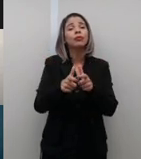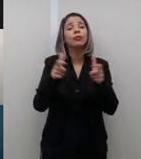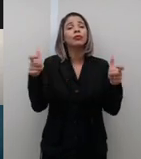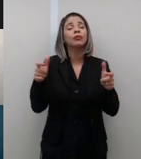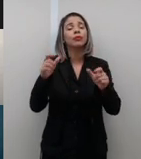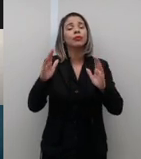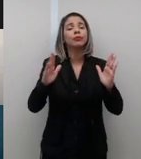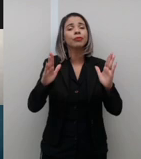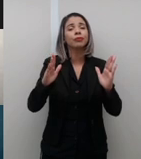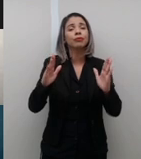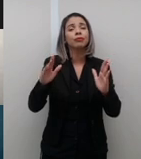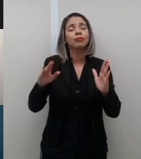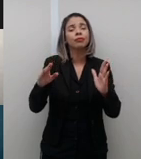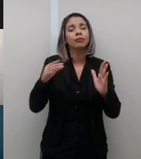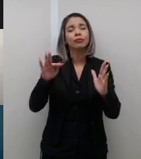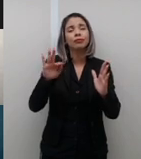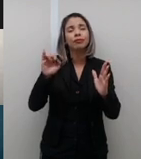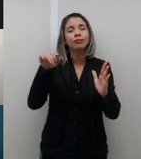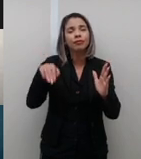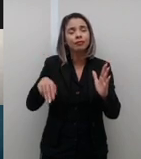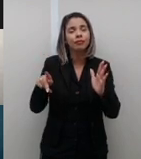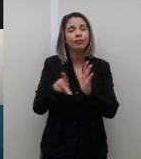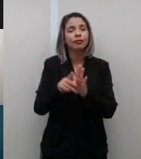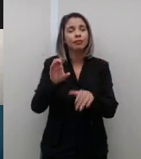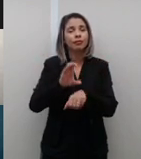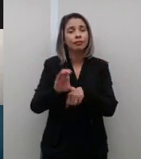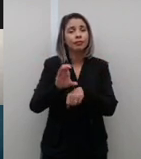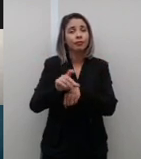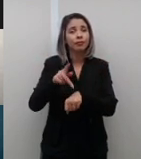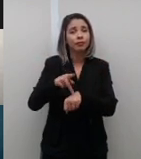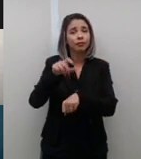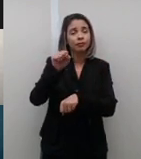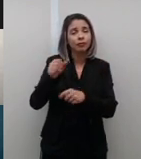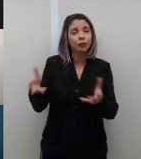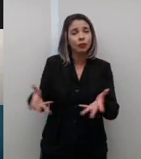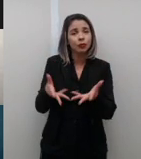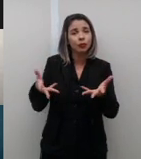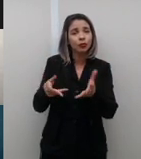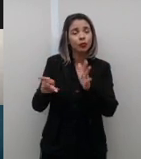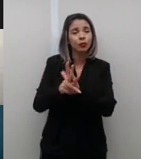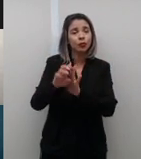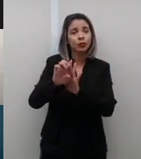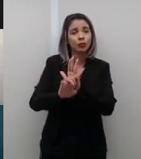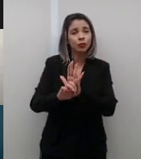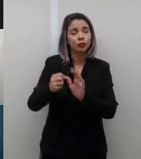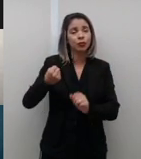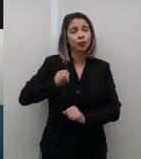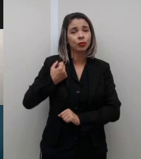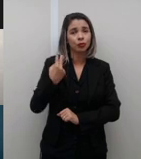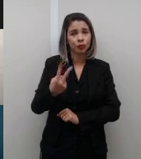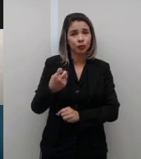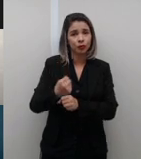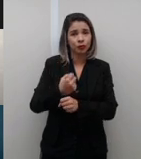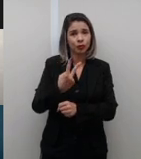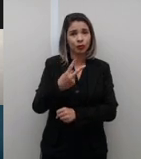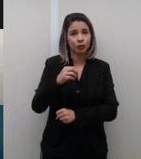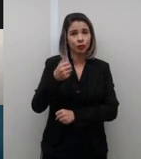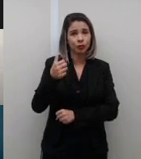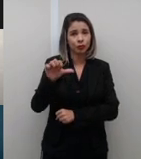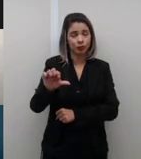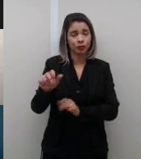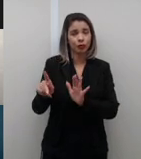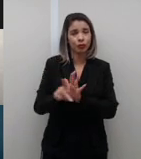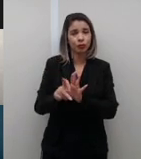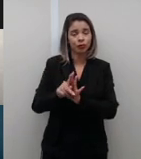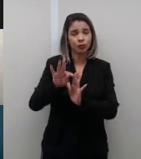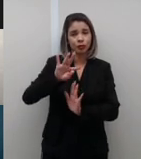títulos oriundos de cursos de pós-graduação, promovida pelo edital número 2, de 2019, do Tribunal de Justiça da Paraíba,